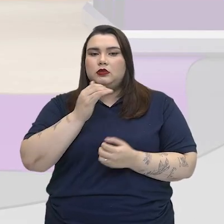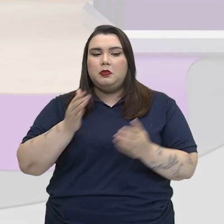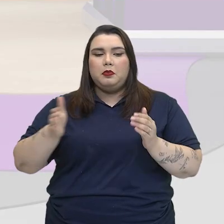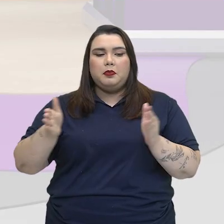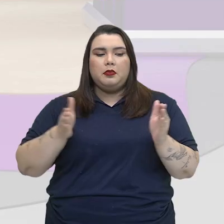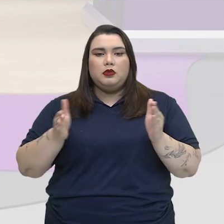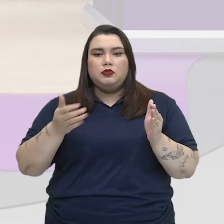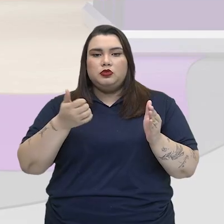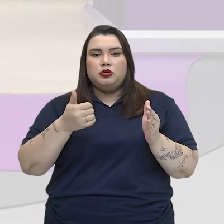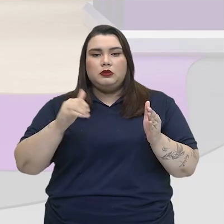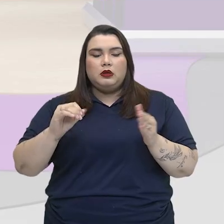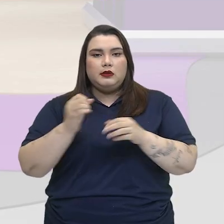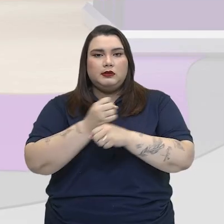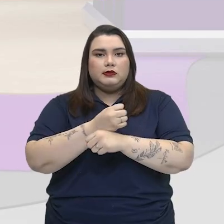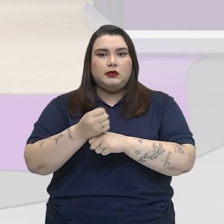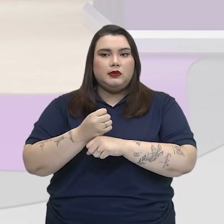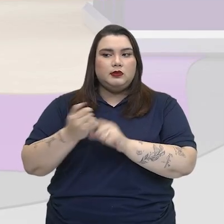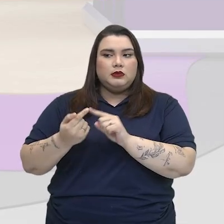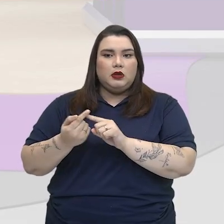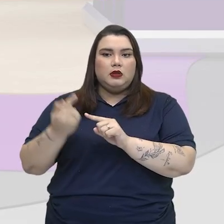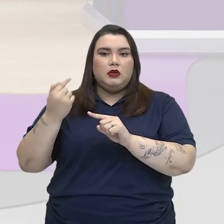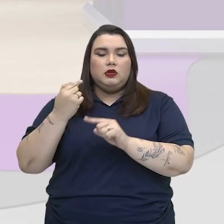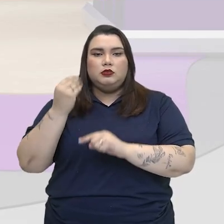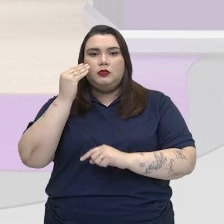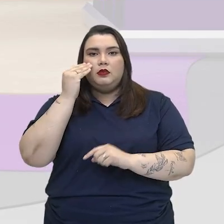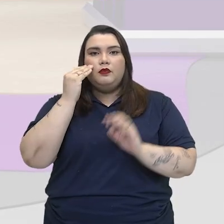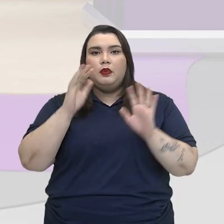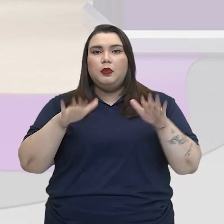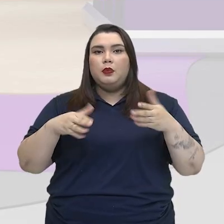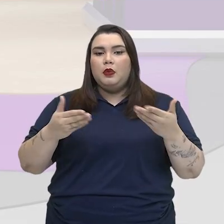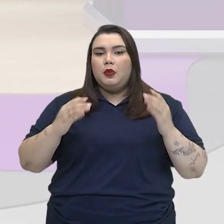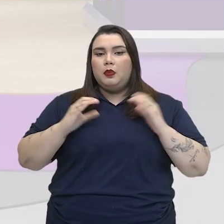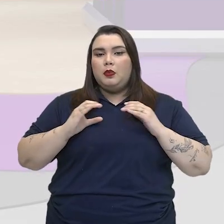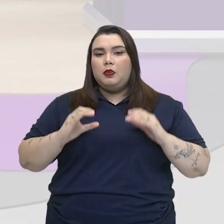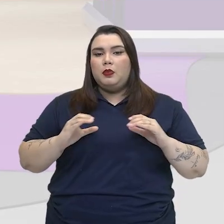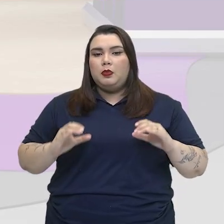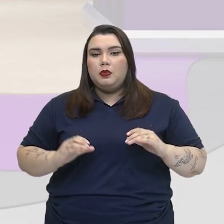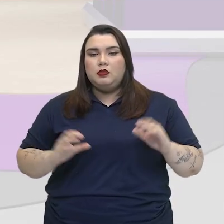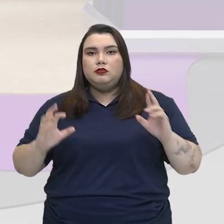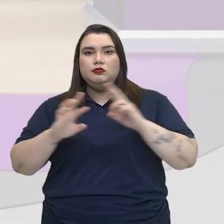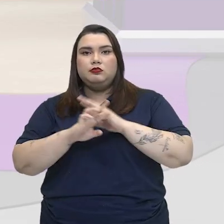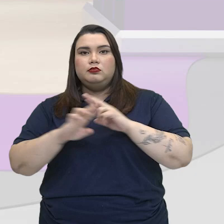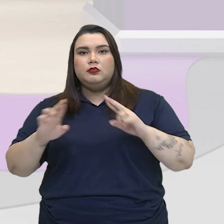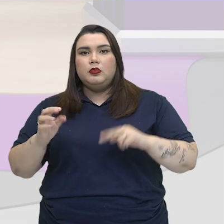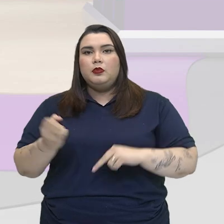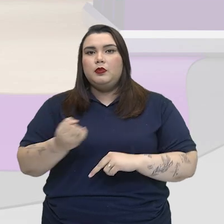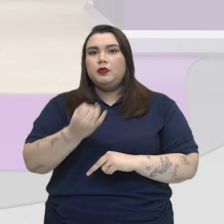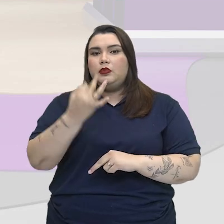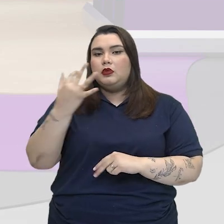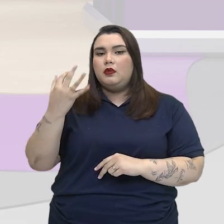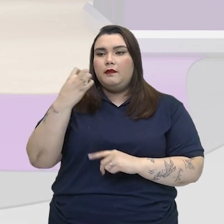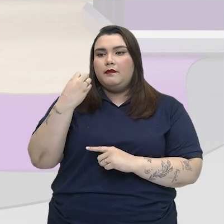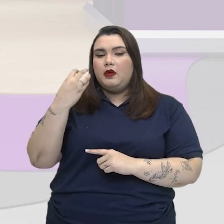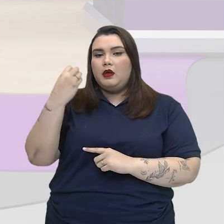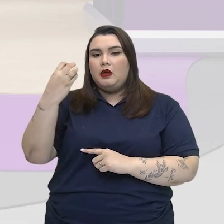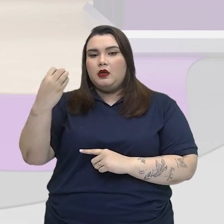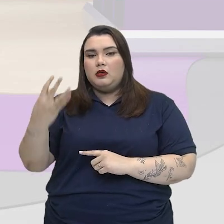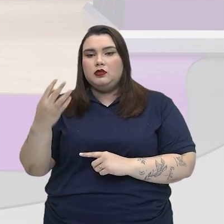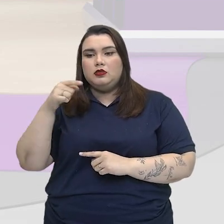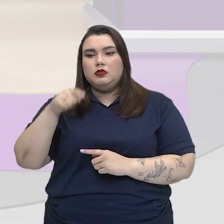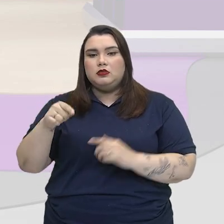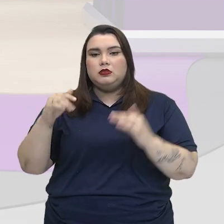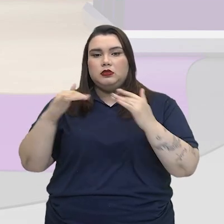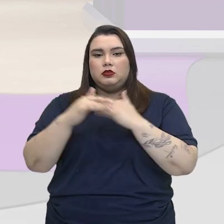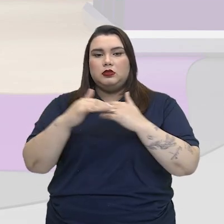10 anos e ver qual foi o comportamento, vamos supor, em relação ao número de viagens que